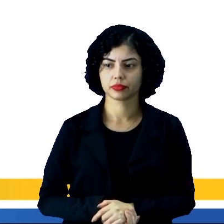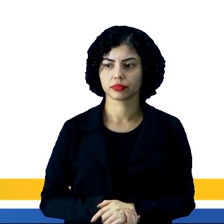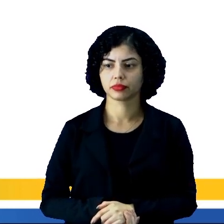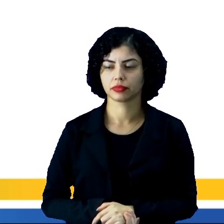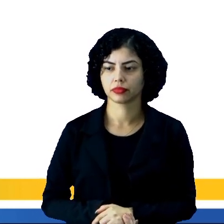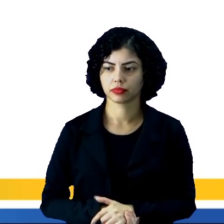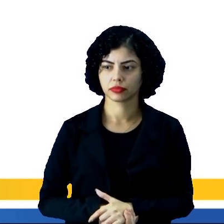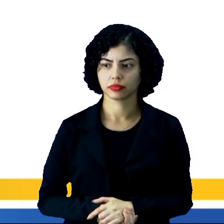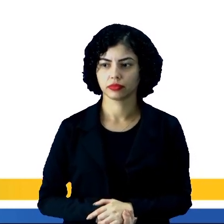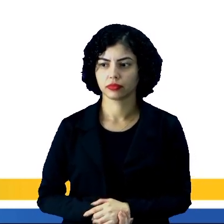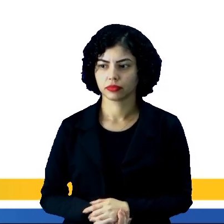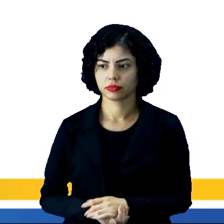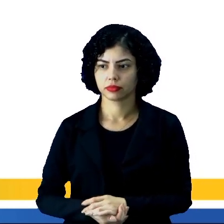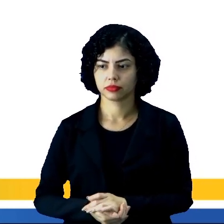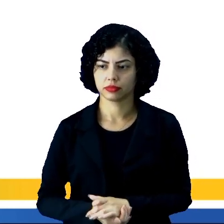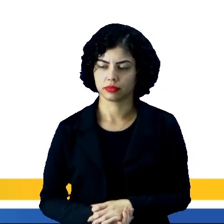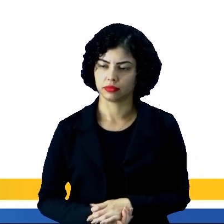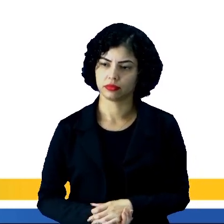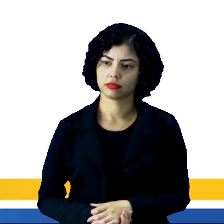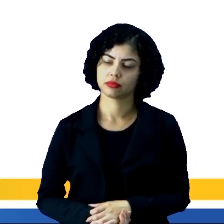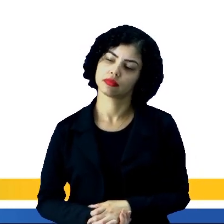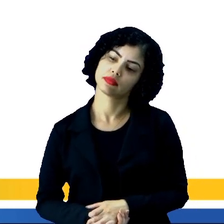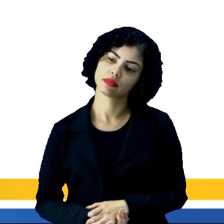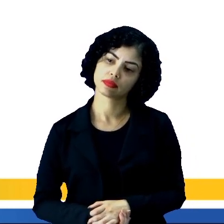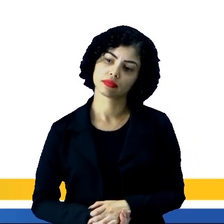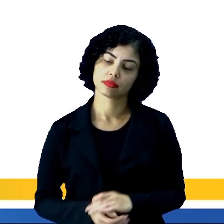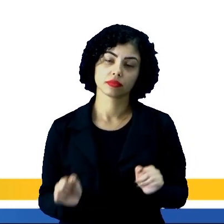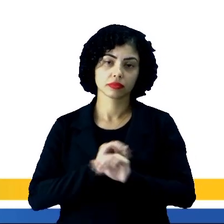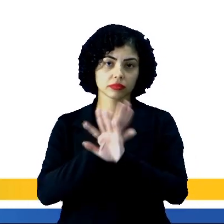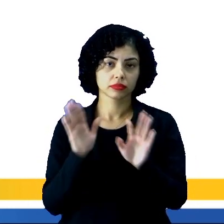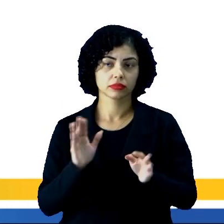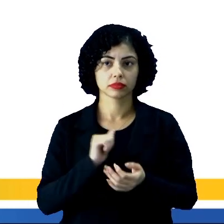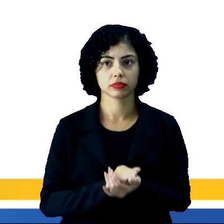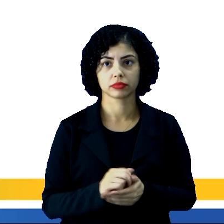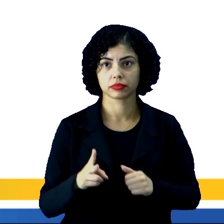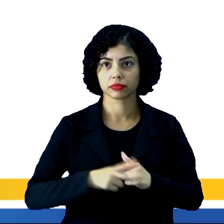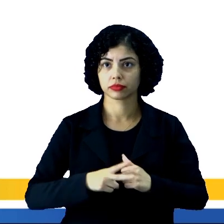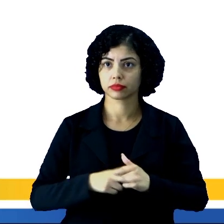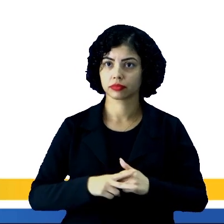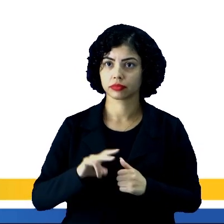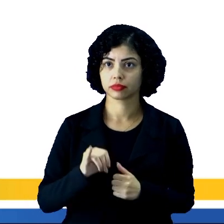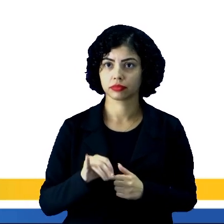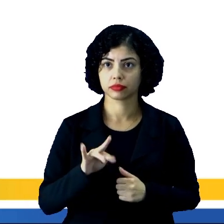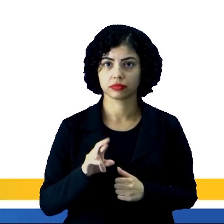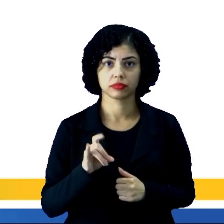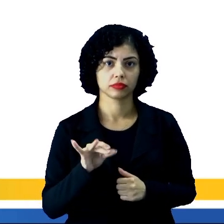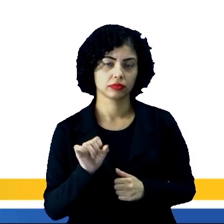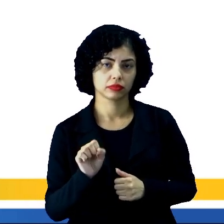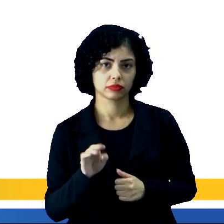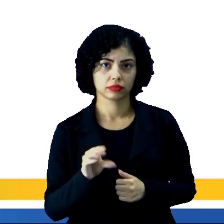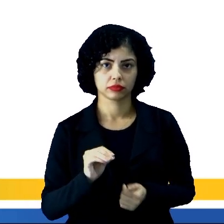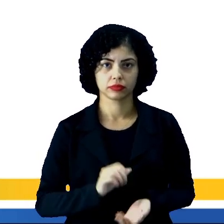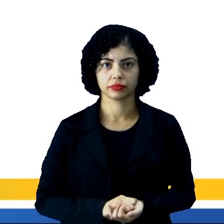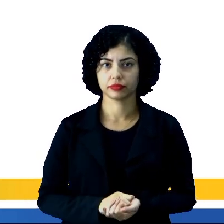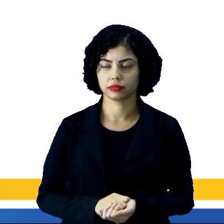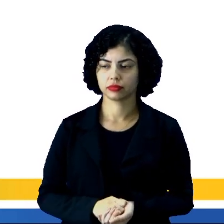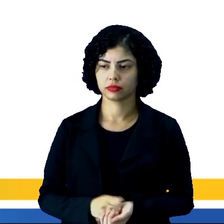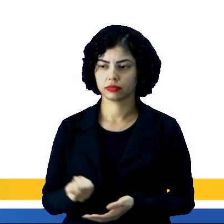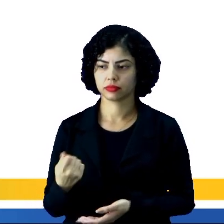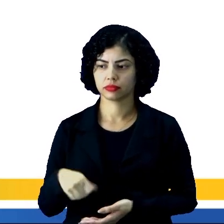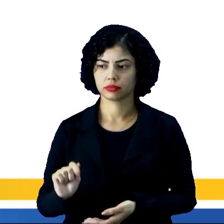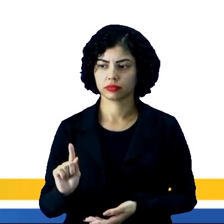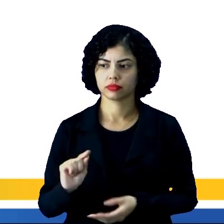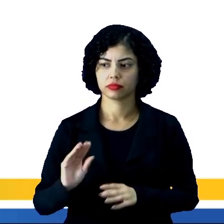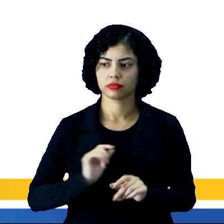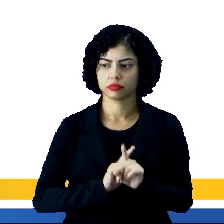então já tem sentido completo então é claro que o verbo intransitivo ele não leva complemento né então não precisa